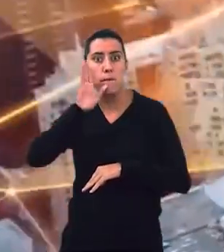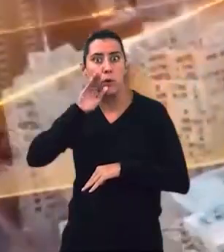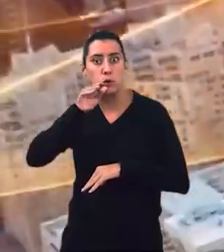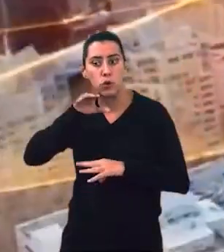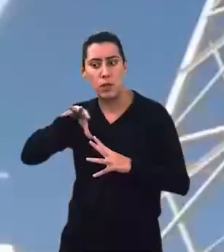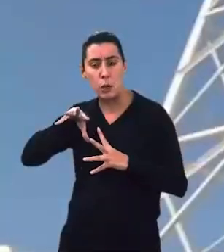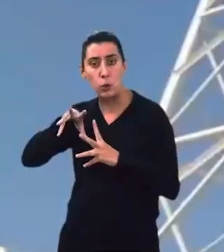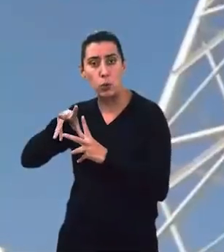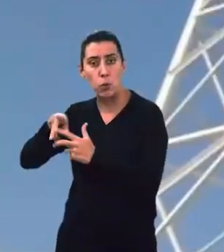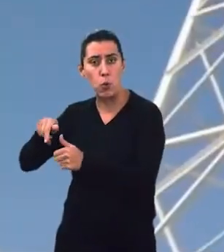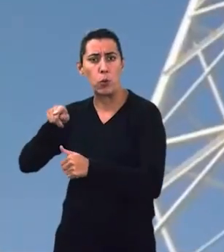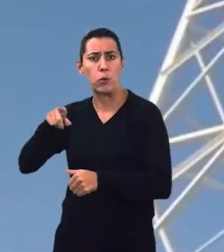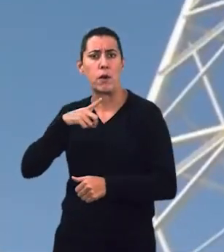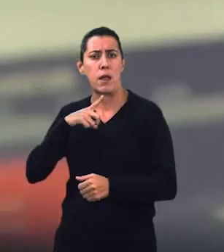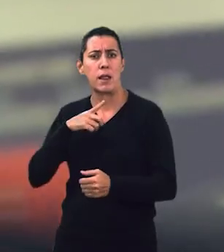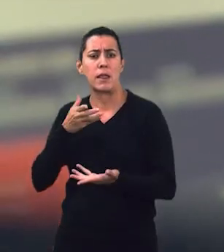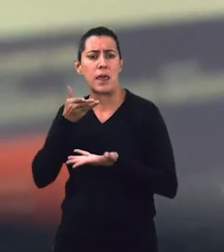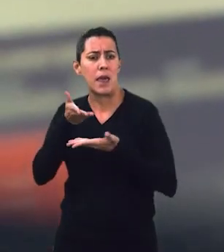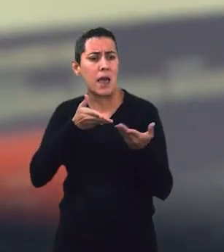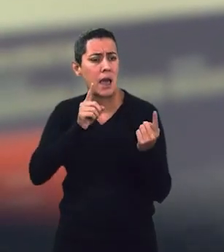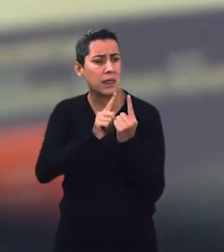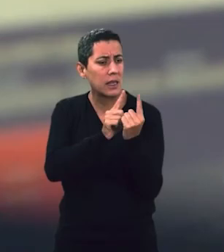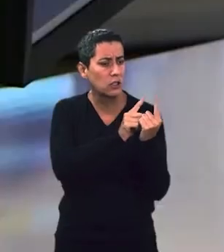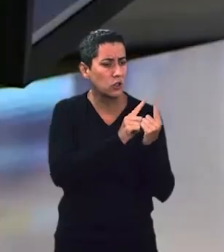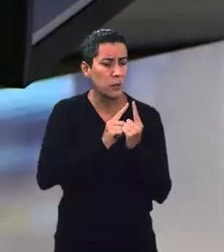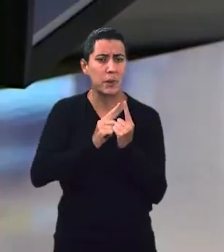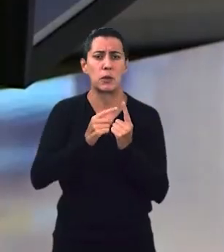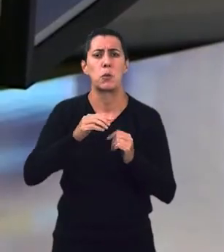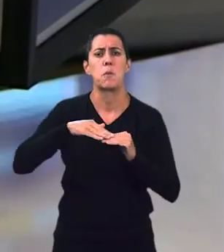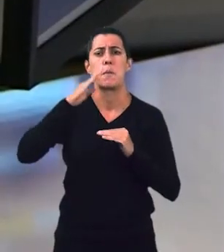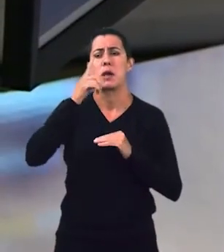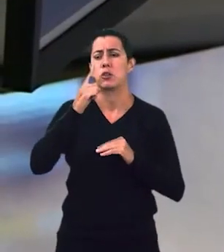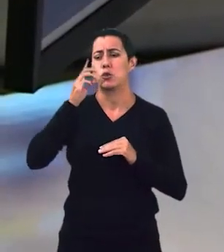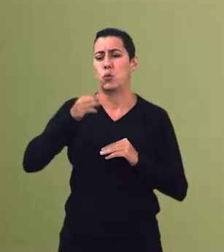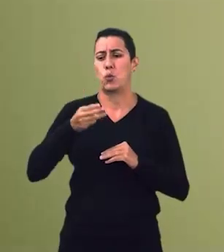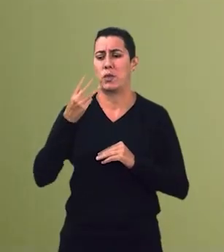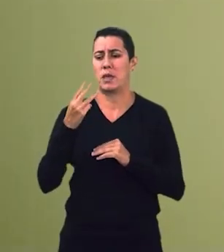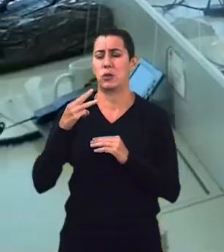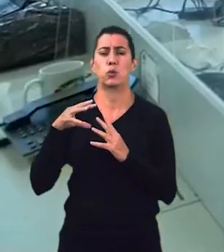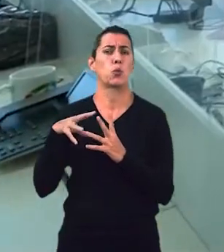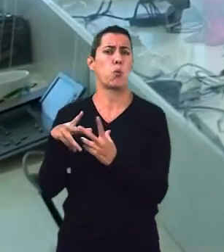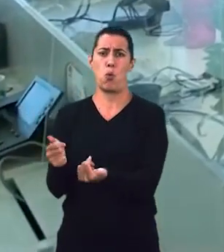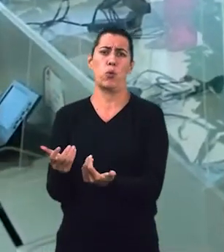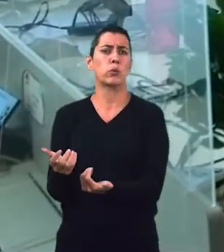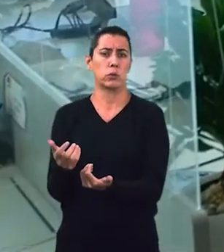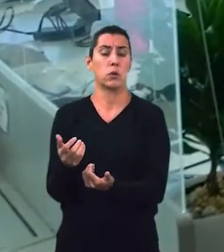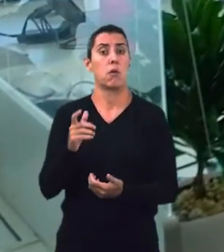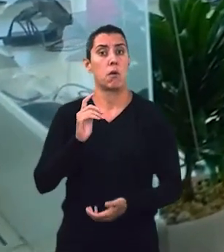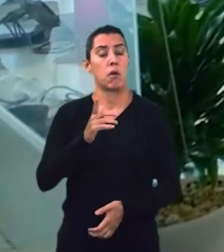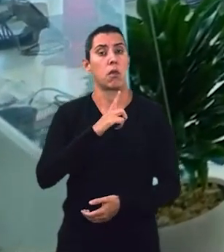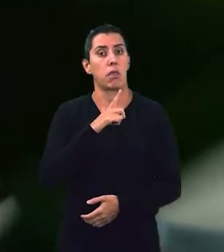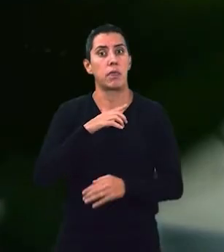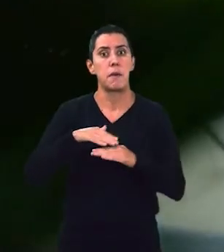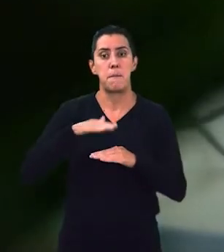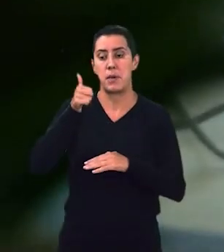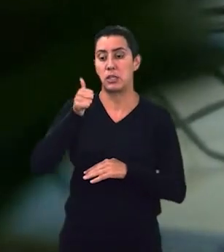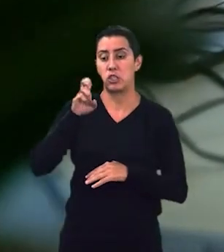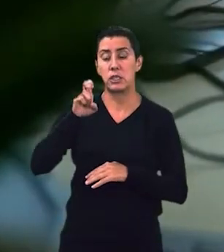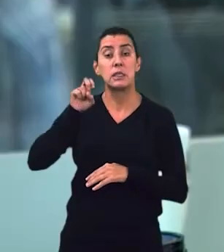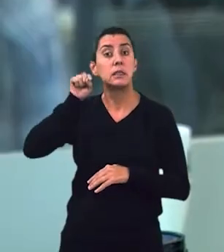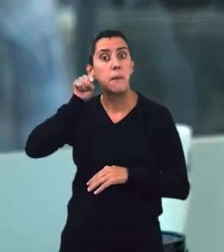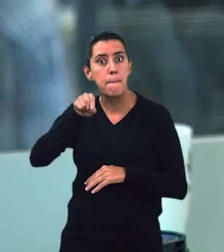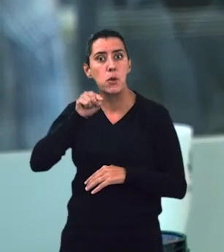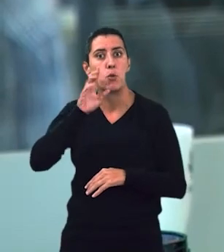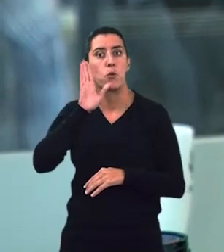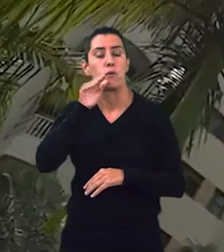atende mais de 1/3 da população mundial. Há 24 anos no Brasil, temos mais de 15 mil funcionários diretos e